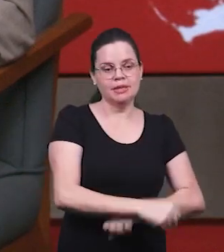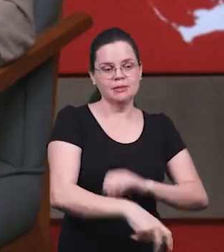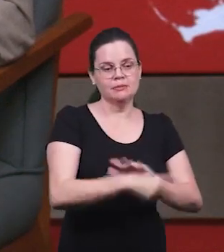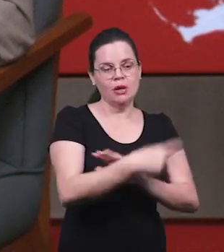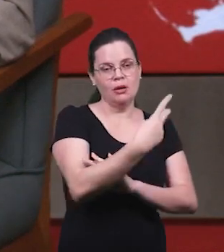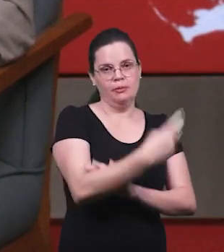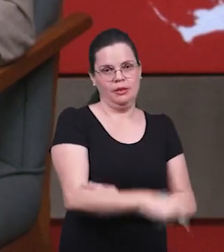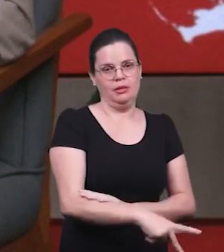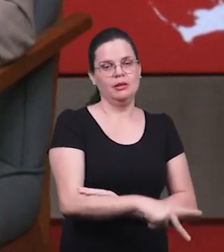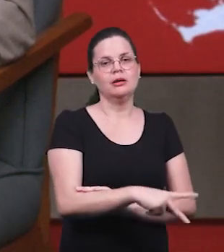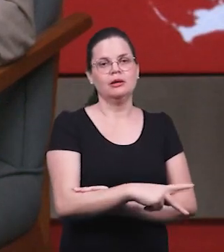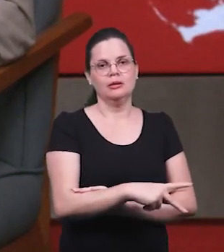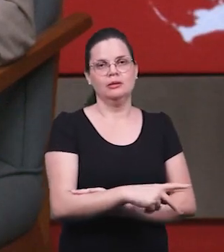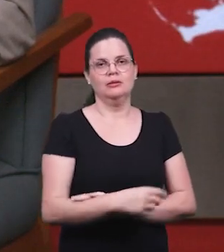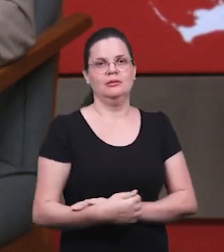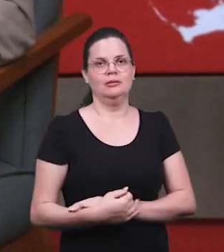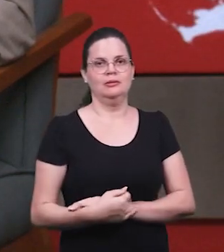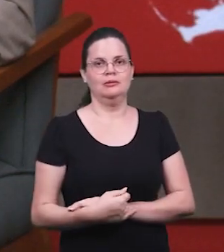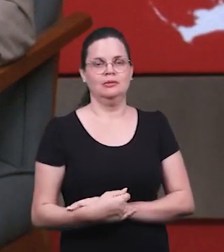para Jerusalém,